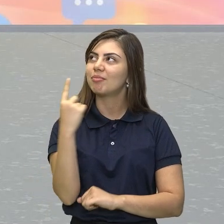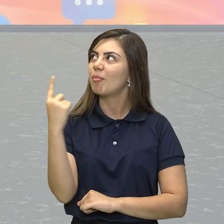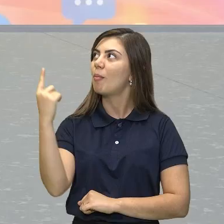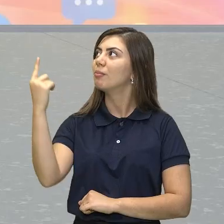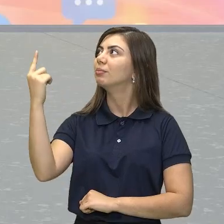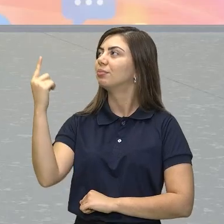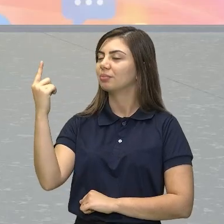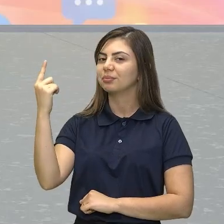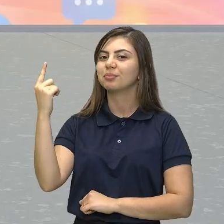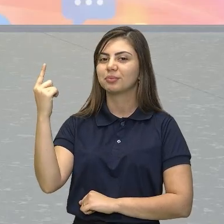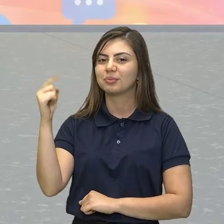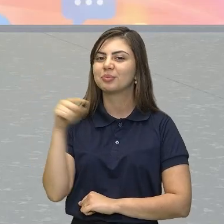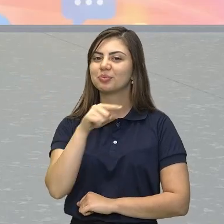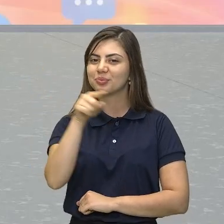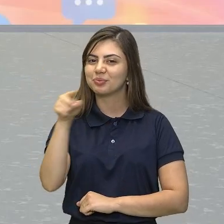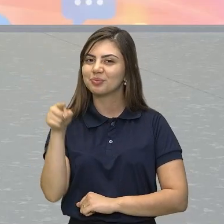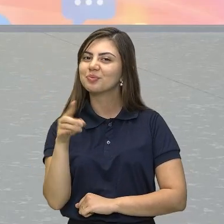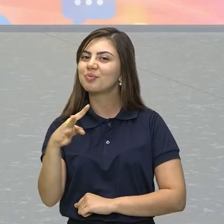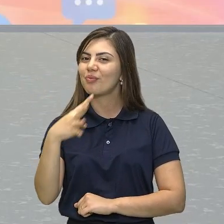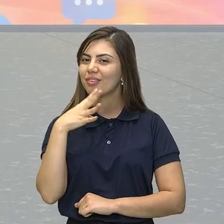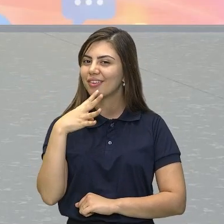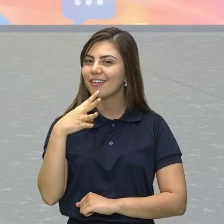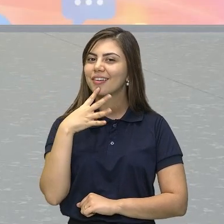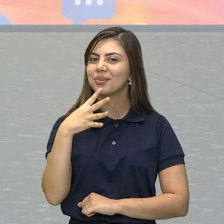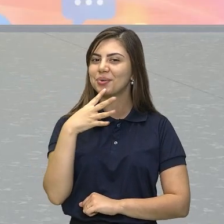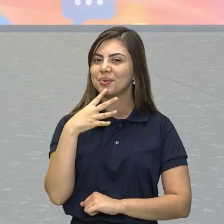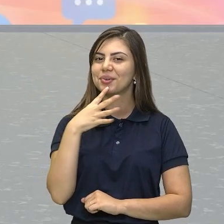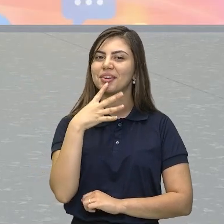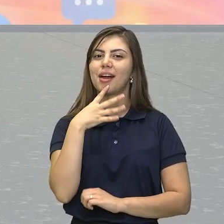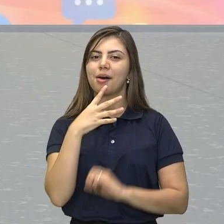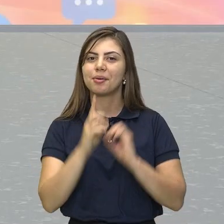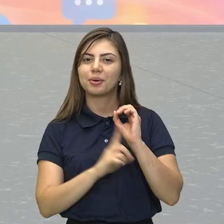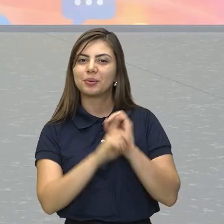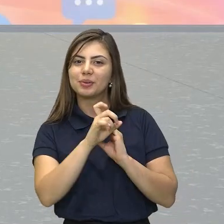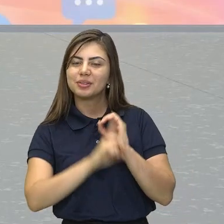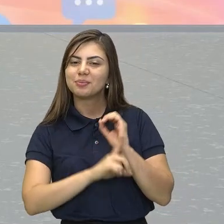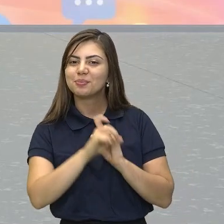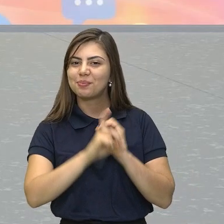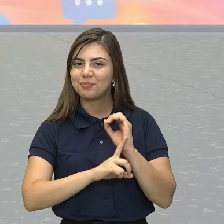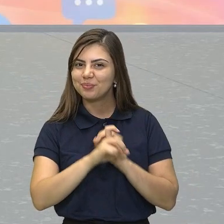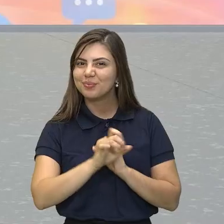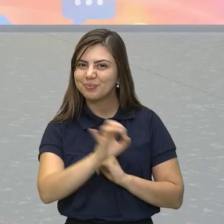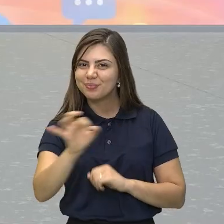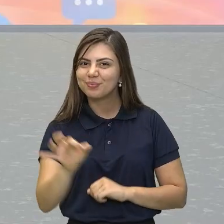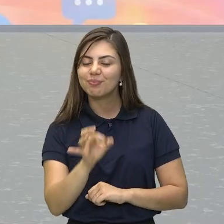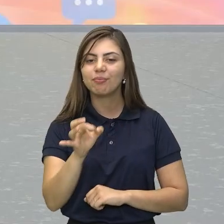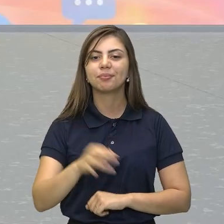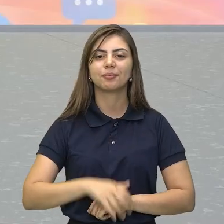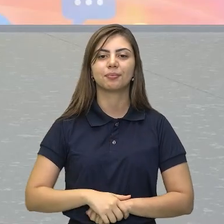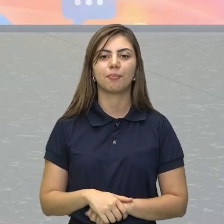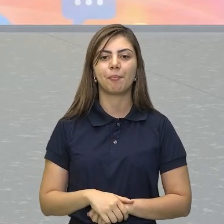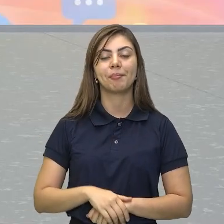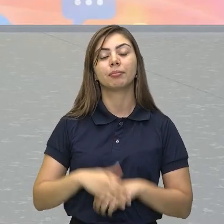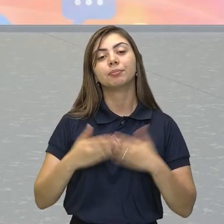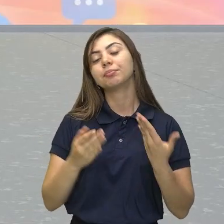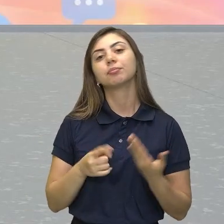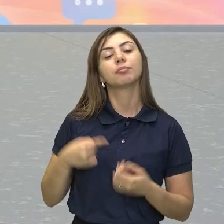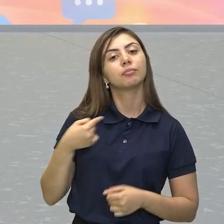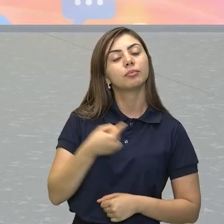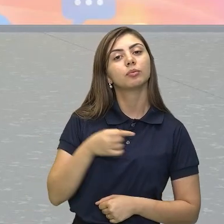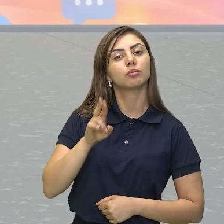Tenho certeza que vocês reconhecem, né, essas carinhas, esses emojis. Nós fazemos uso